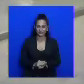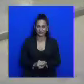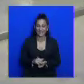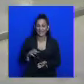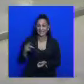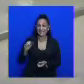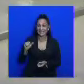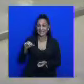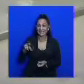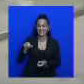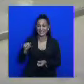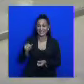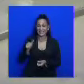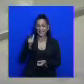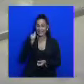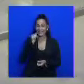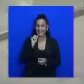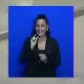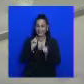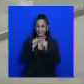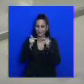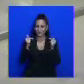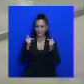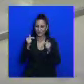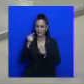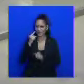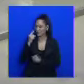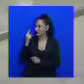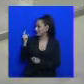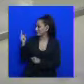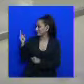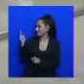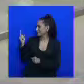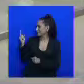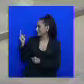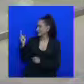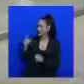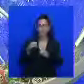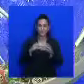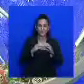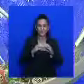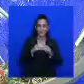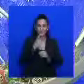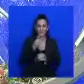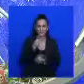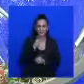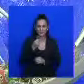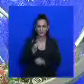Tainara, nossa garota da sorte, vai mostrar. Bola vermelha, número 1.